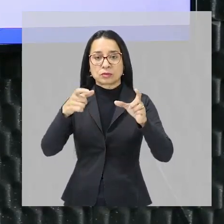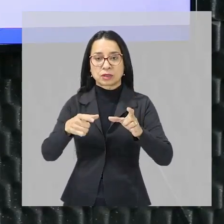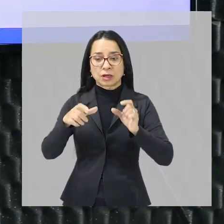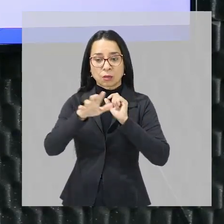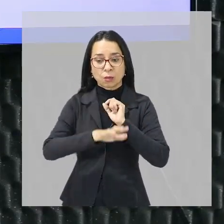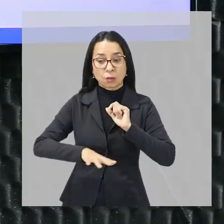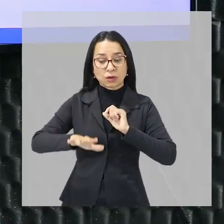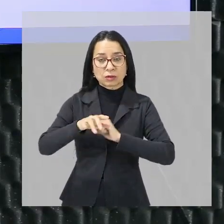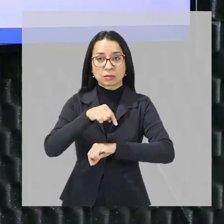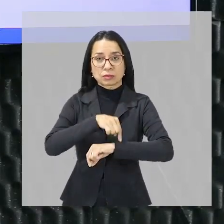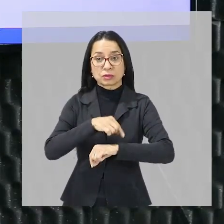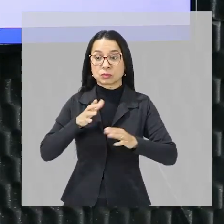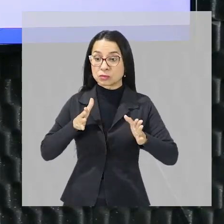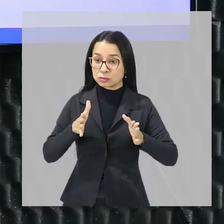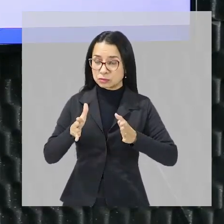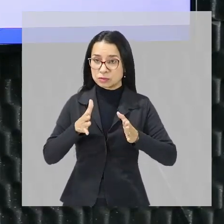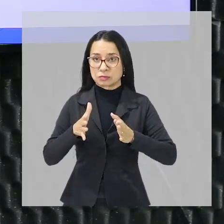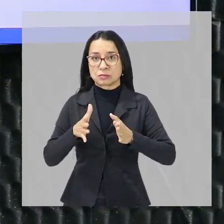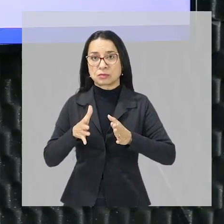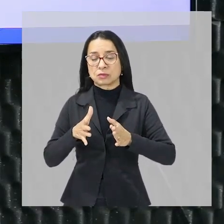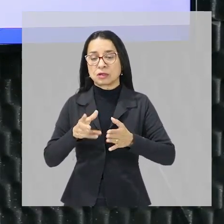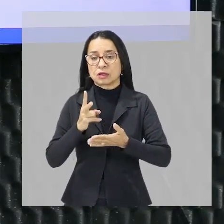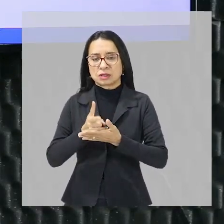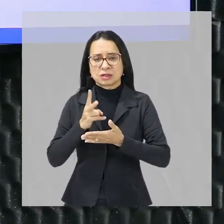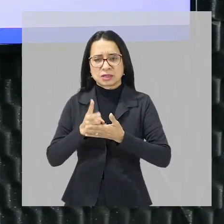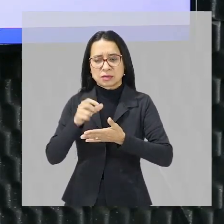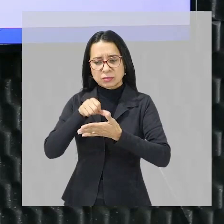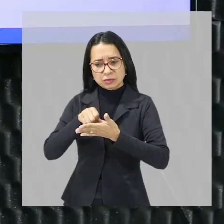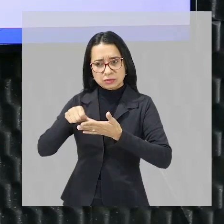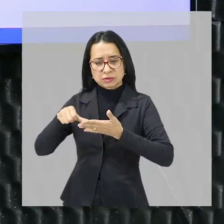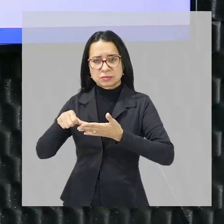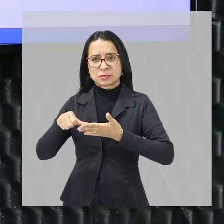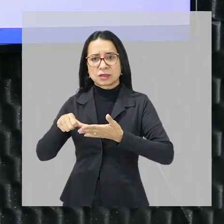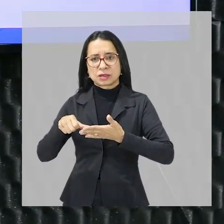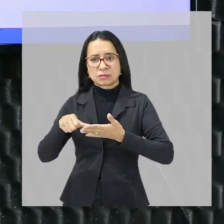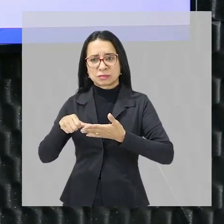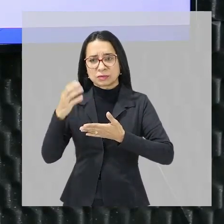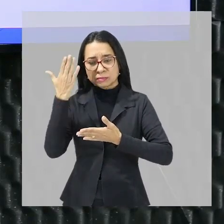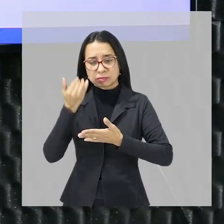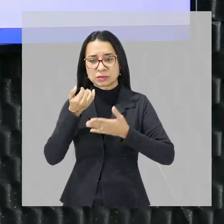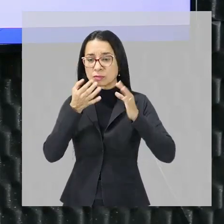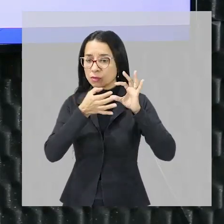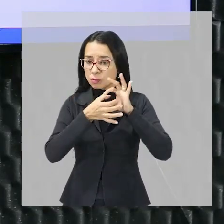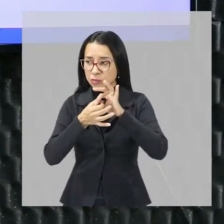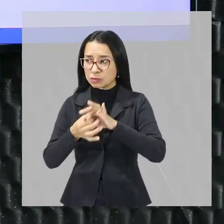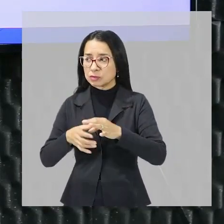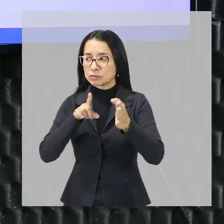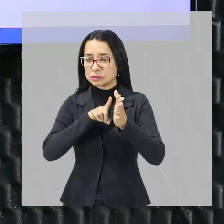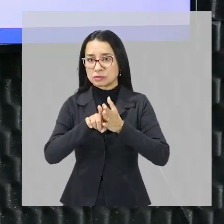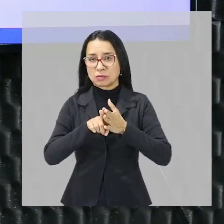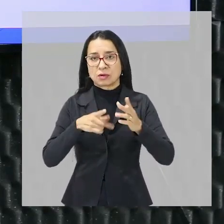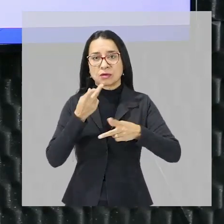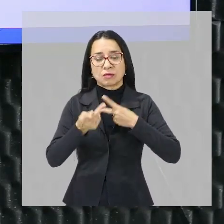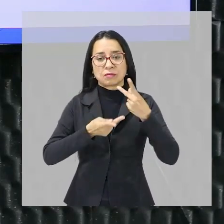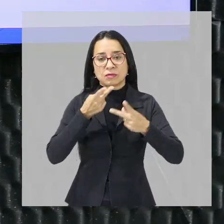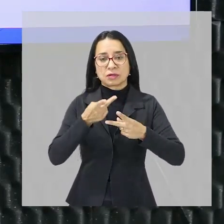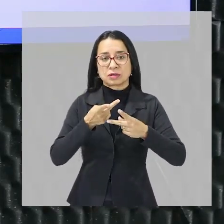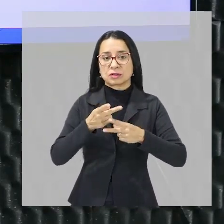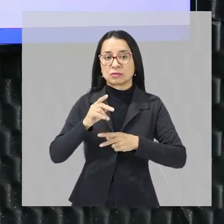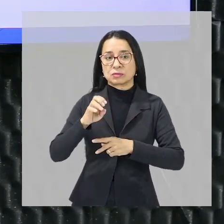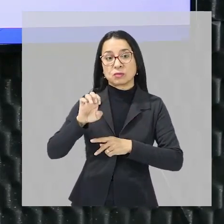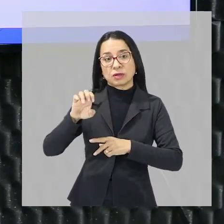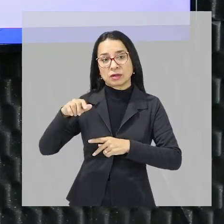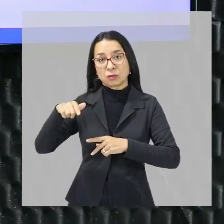espaço de tempo, você sempre deixa destacado para saber o contexto daquela questão. Então aqui já está falando do Equador, você já